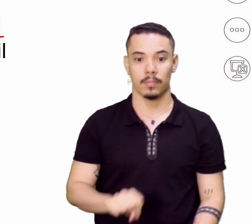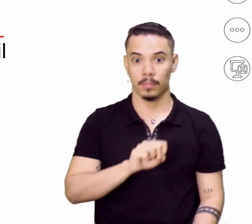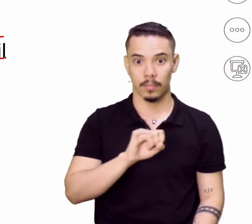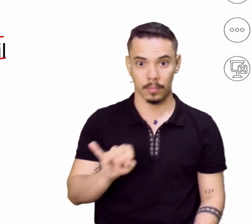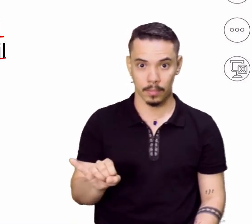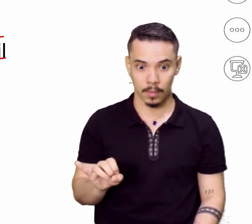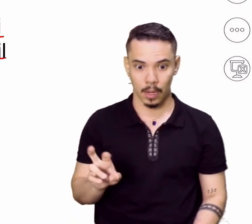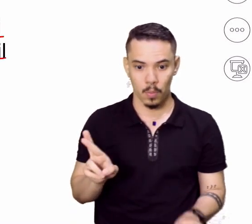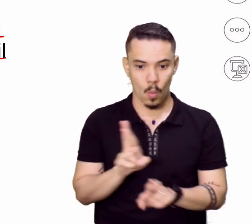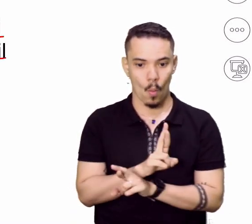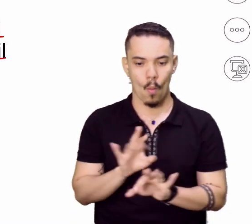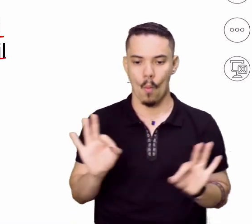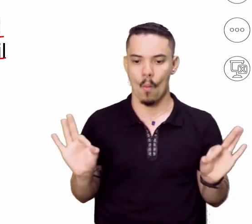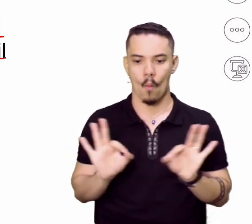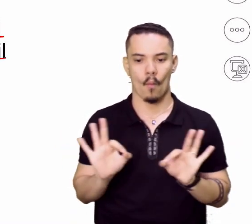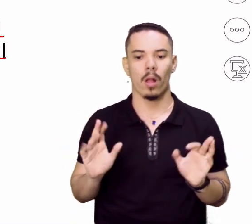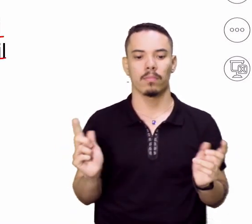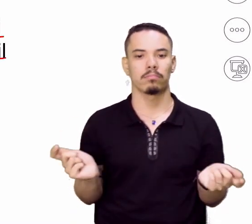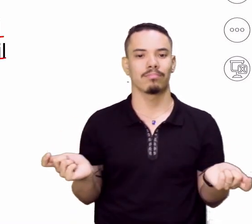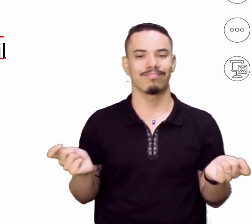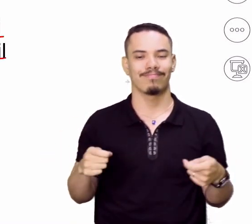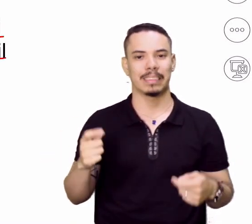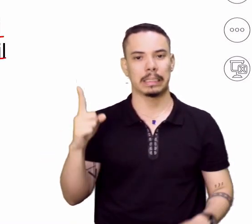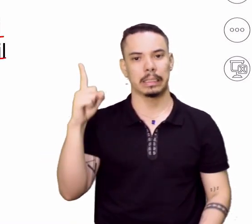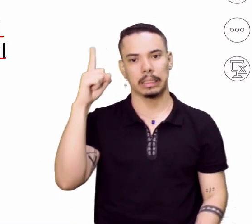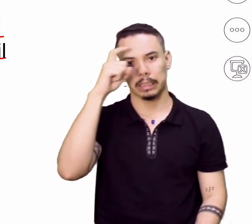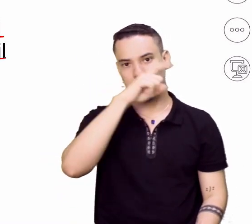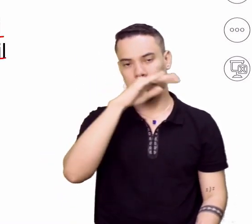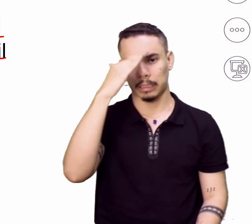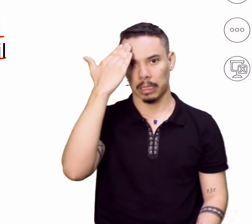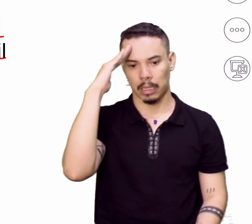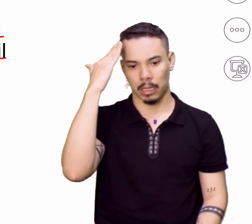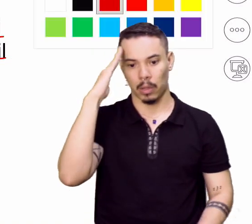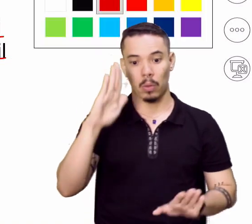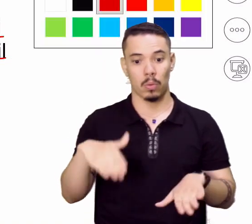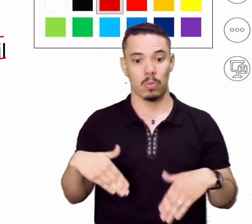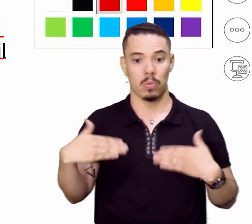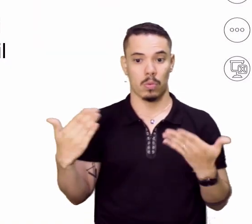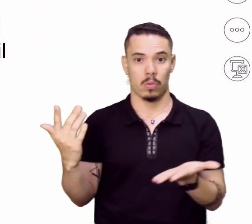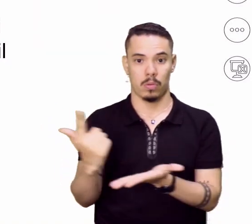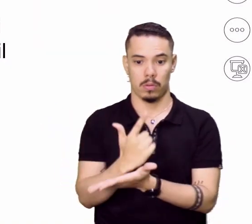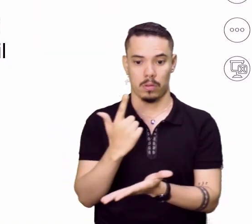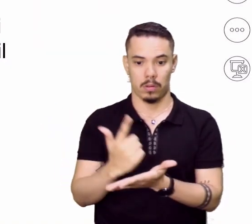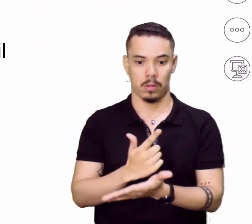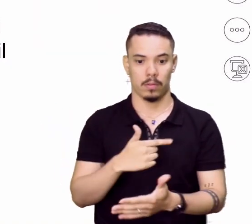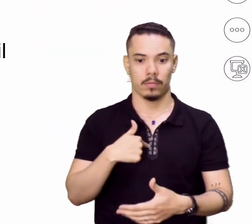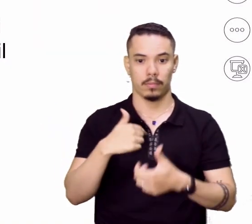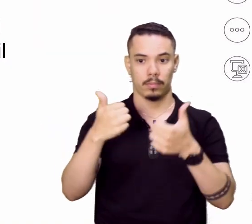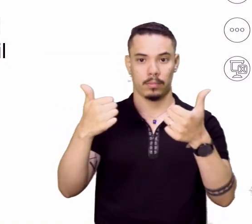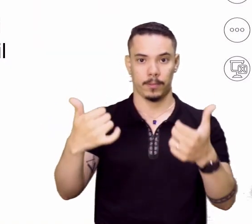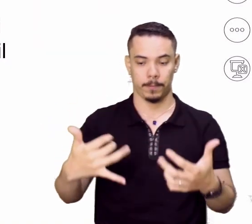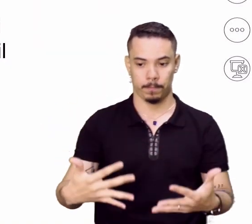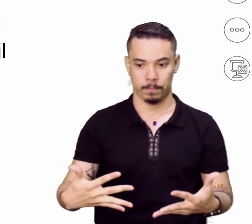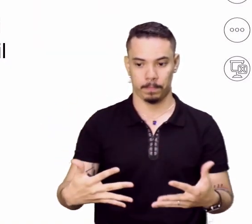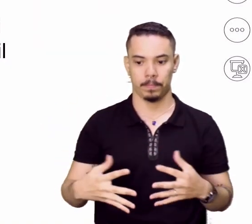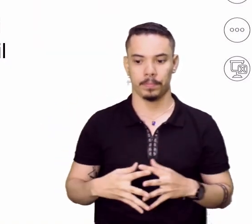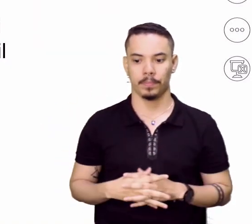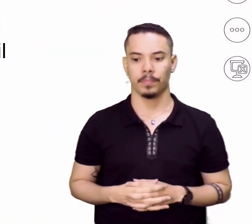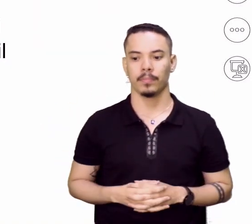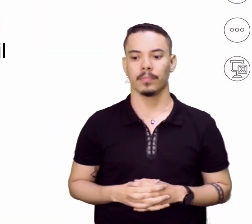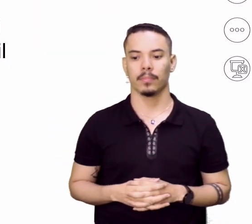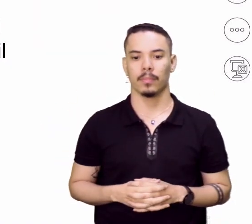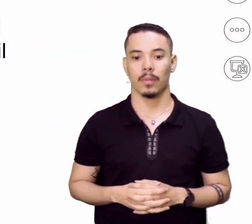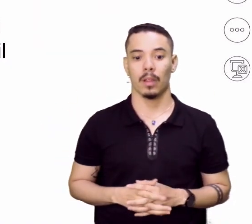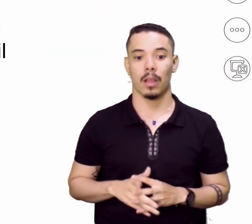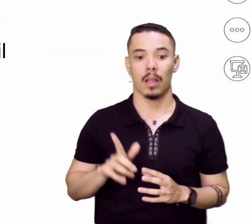clause, poderia ser difícil entender de qual livro estava se falando. Veja bem,